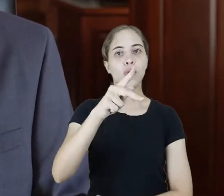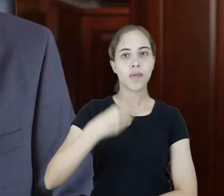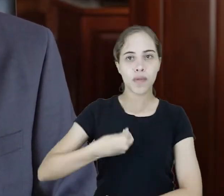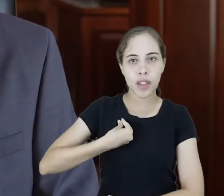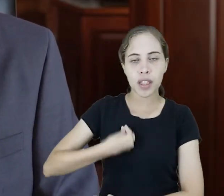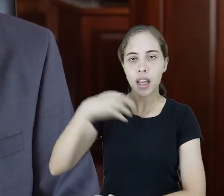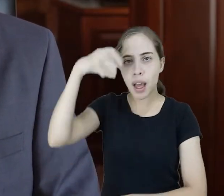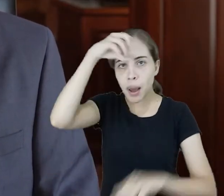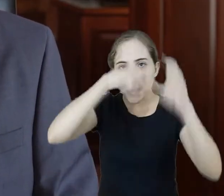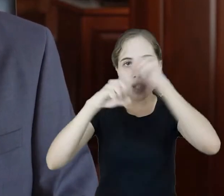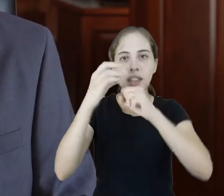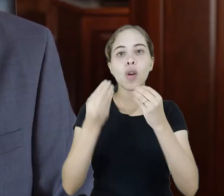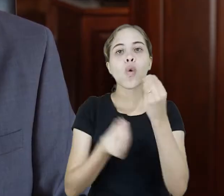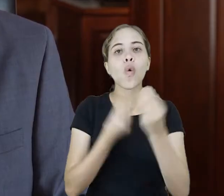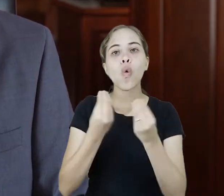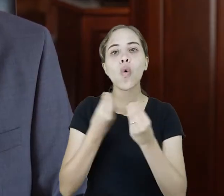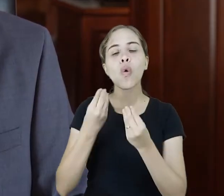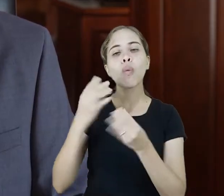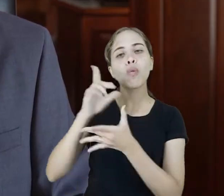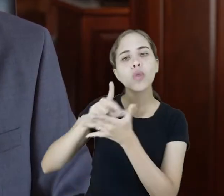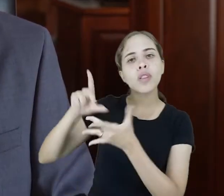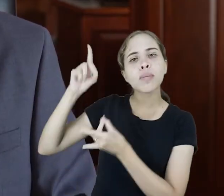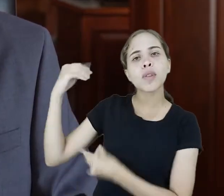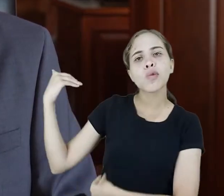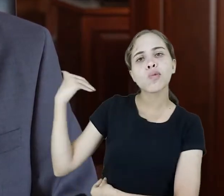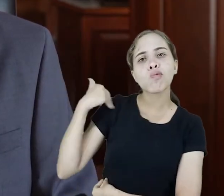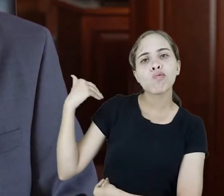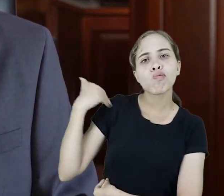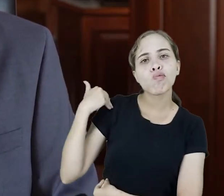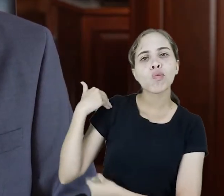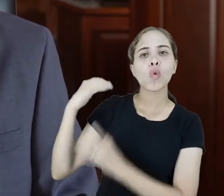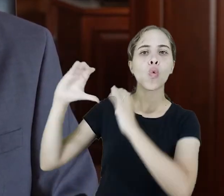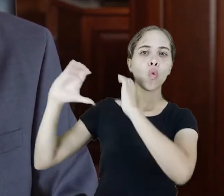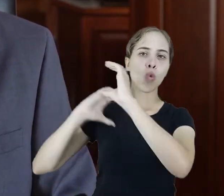pode aprender como o Espírito fala com você.